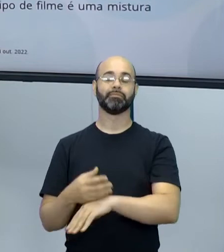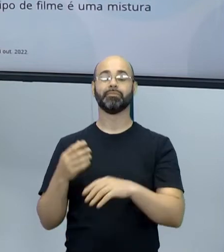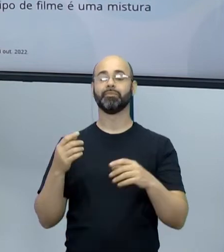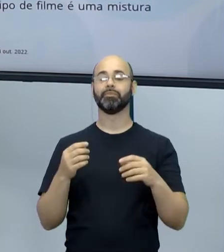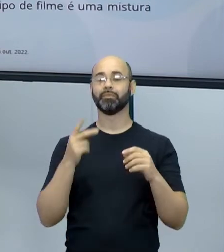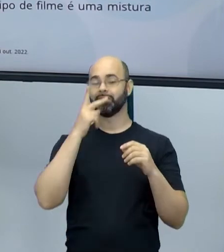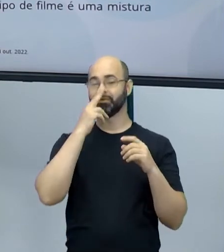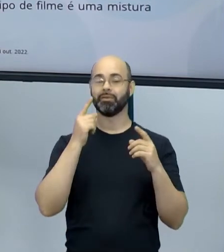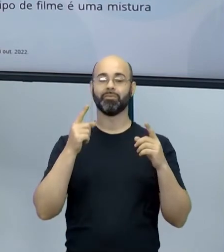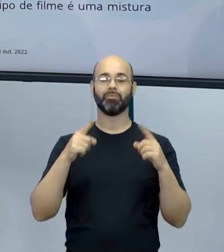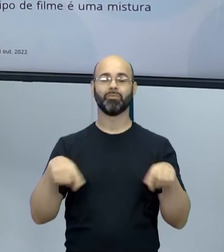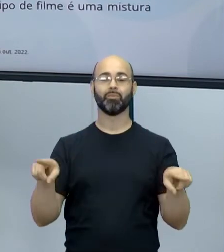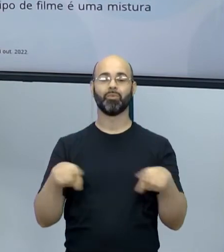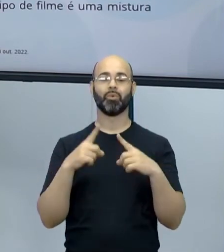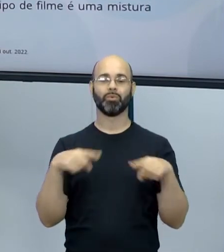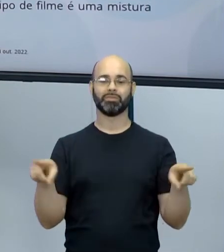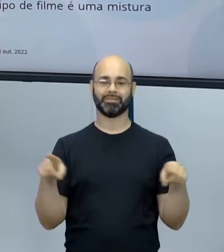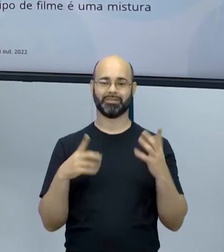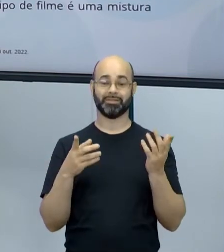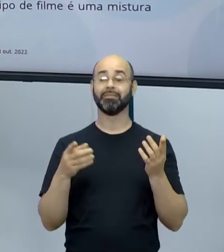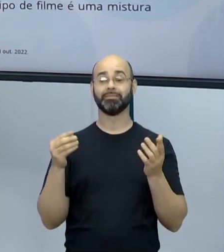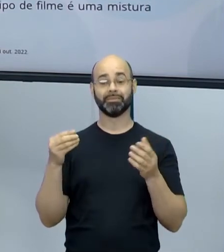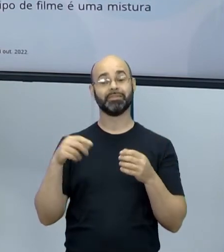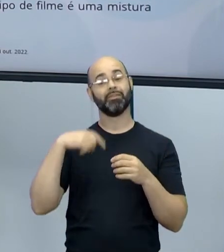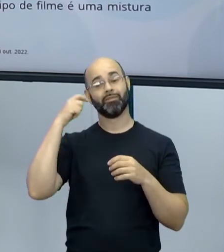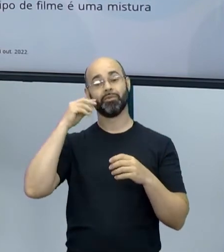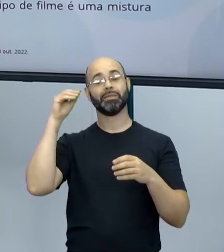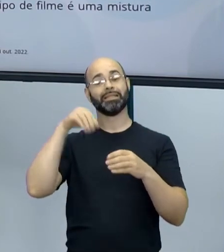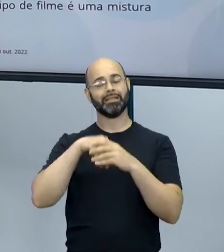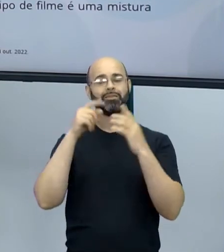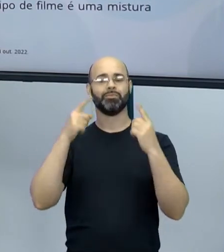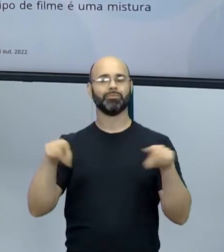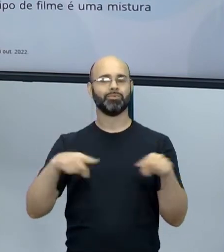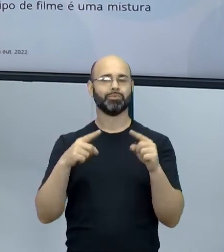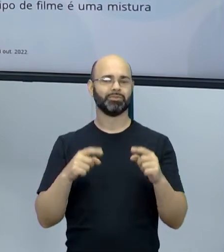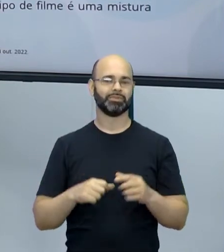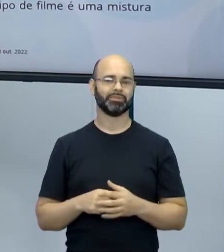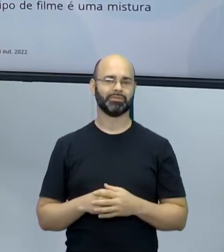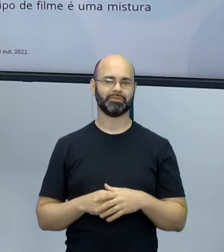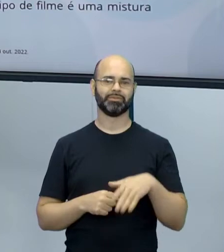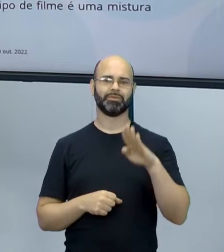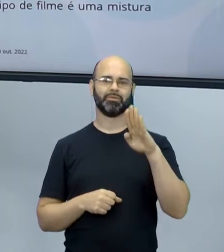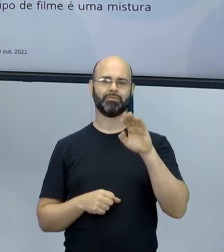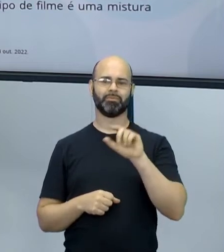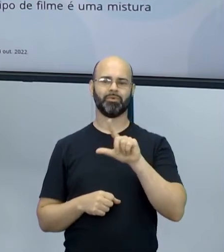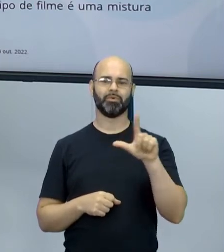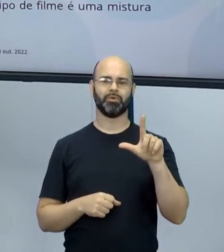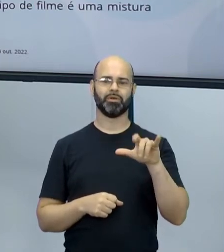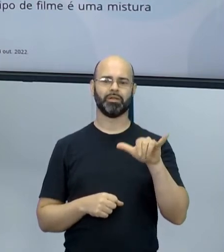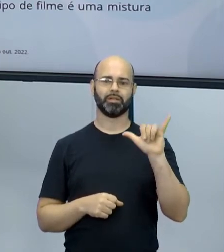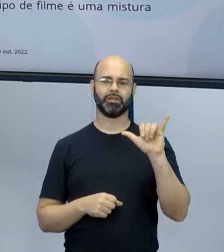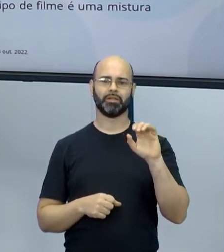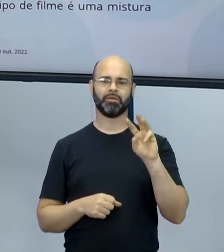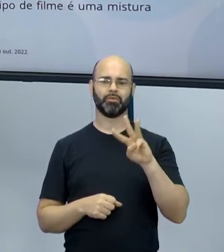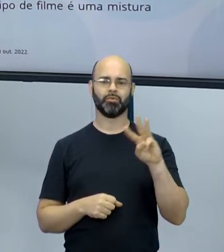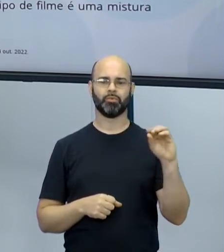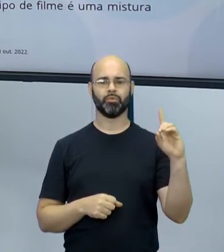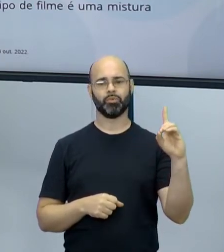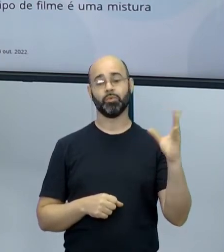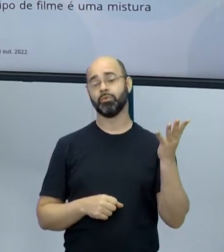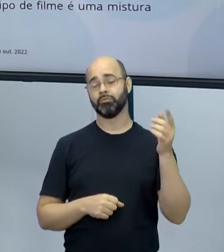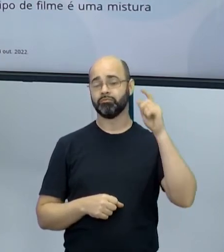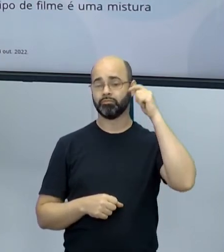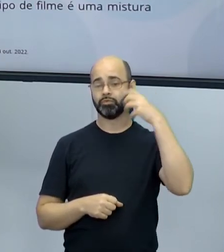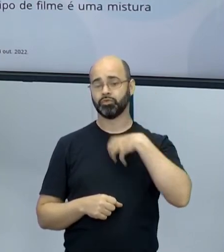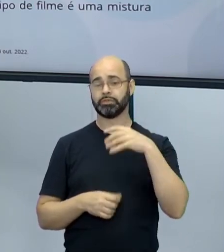musicais. Então tem quadros musicais dentro do filme. É o cinema de Bollywood, que é um filme legal, é a forma de você ver o cinema.